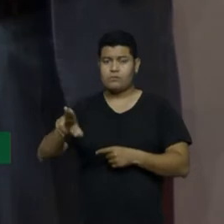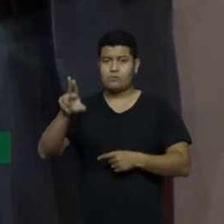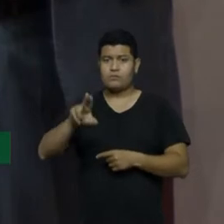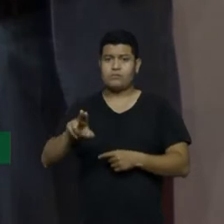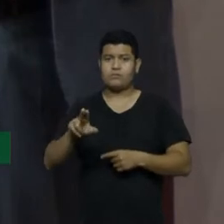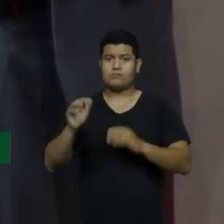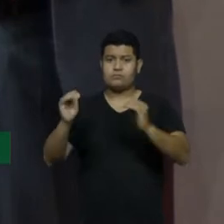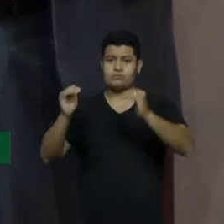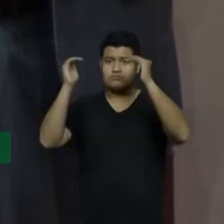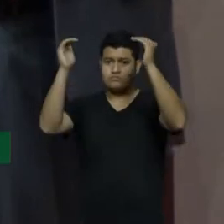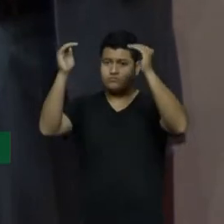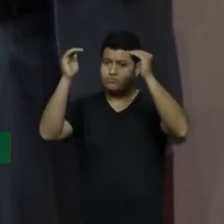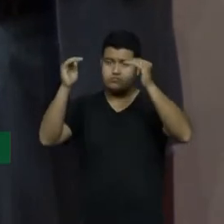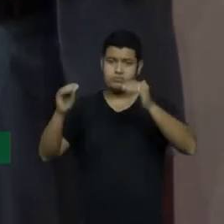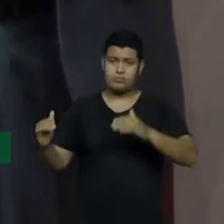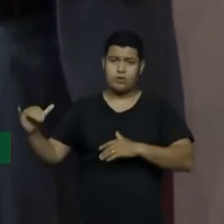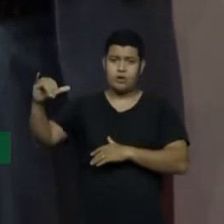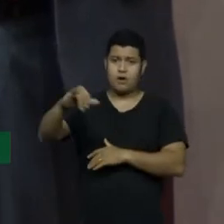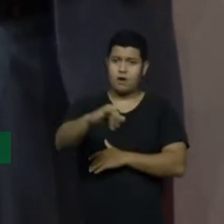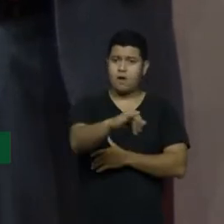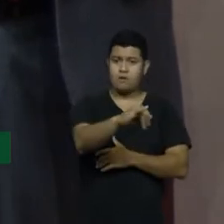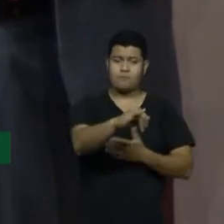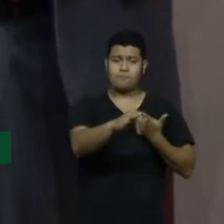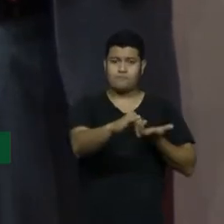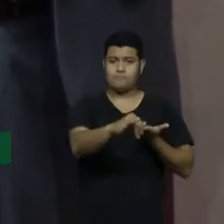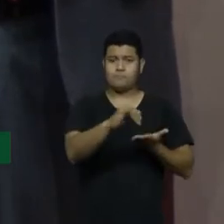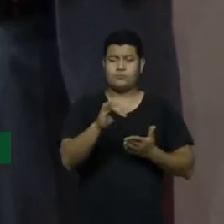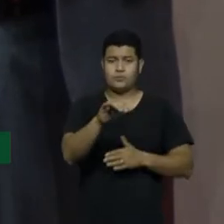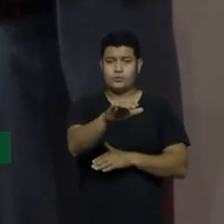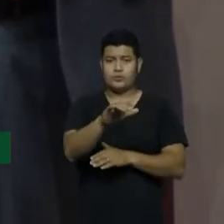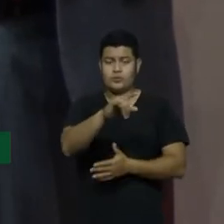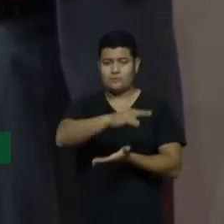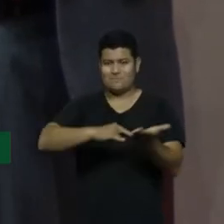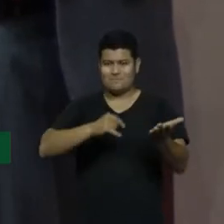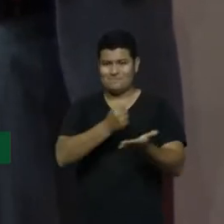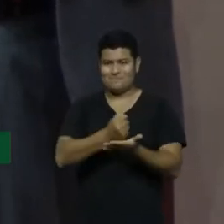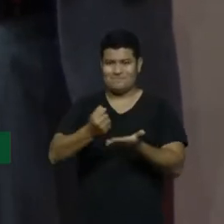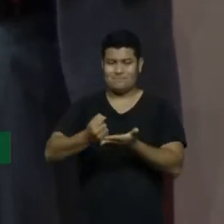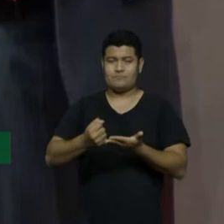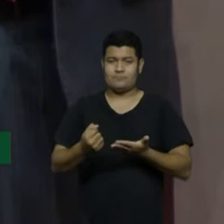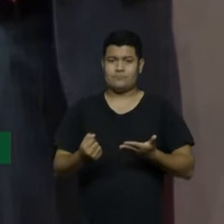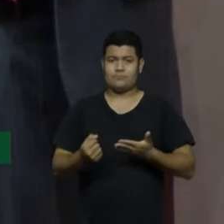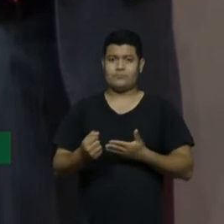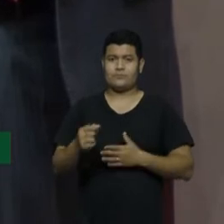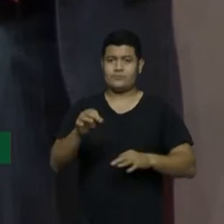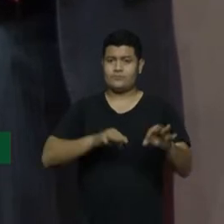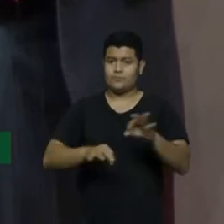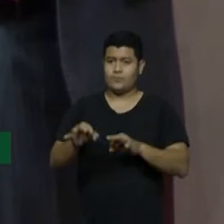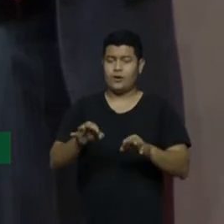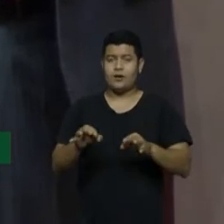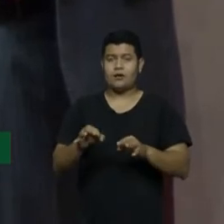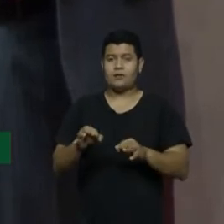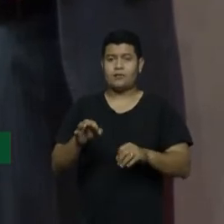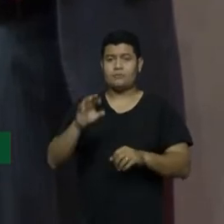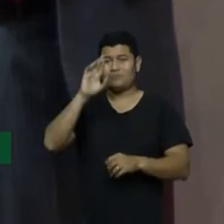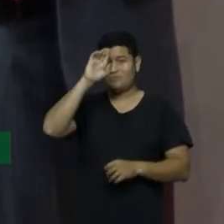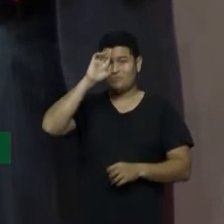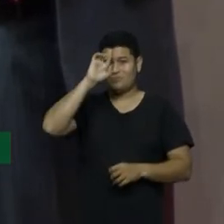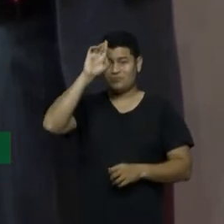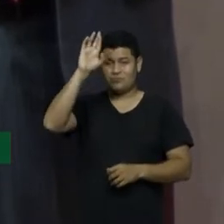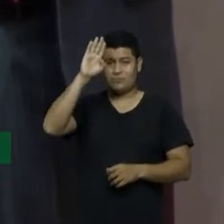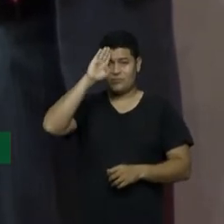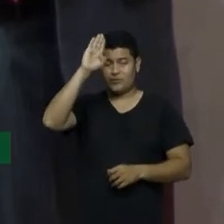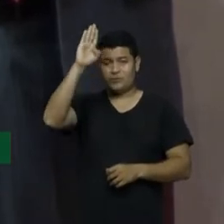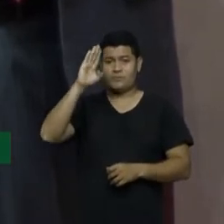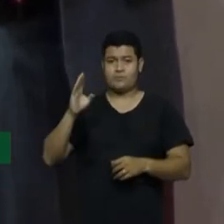voo da aeronave que foi contratada para o serviço aeromédico. A gente sabe que